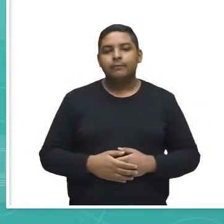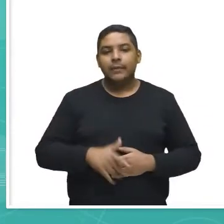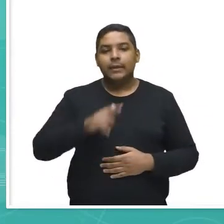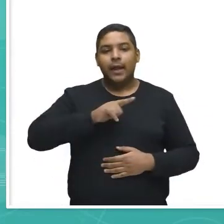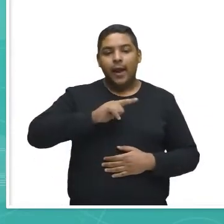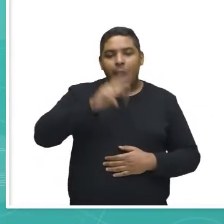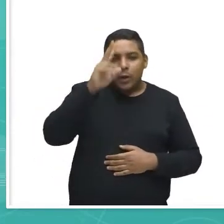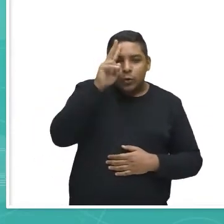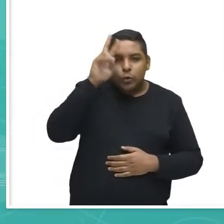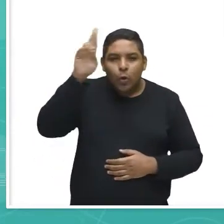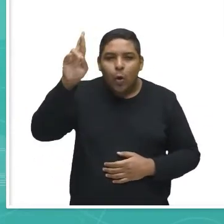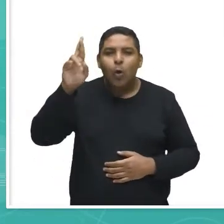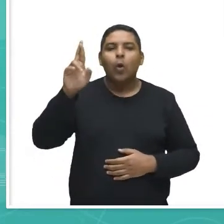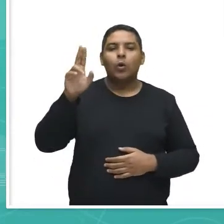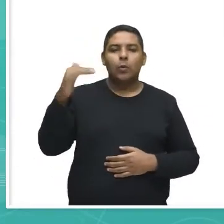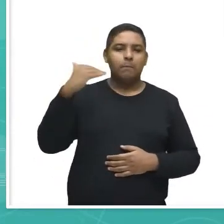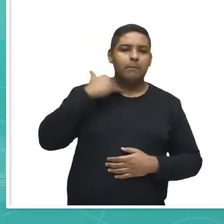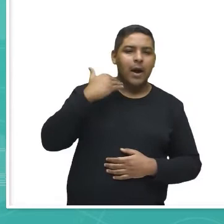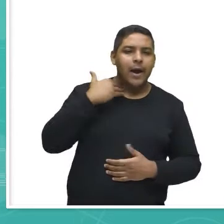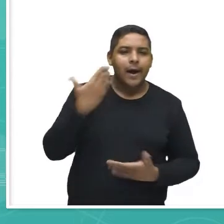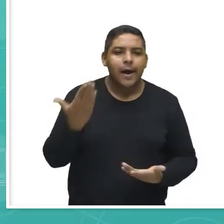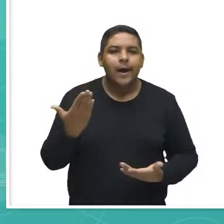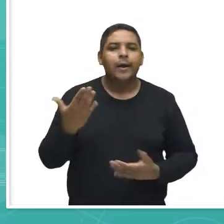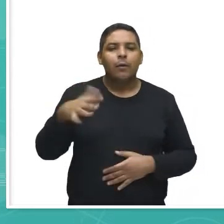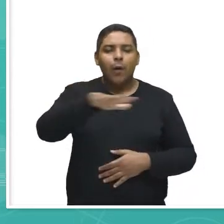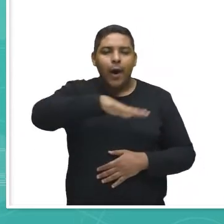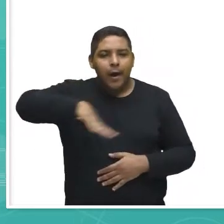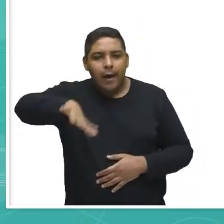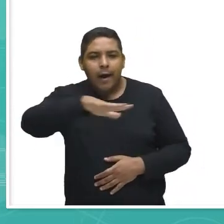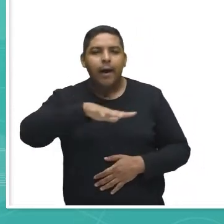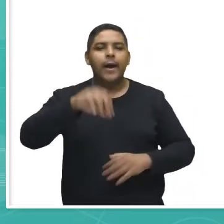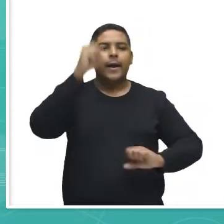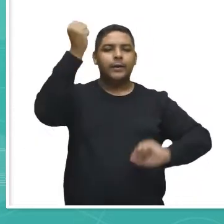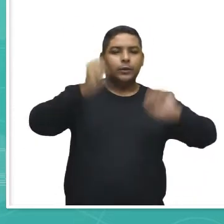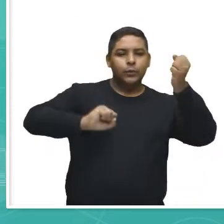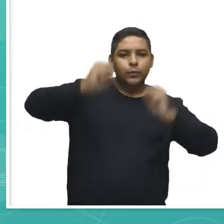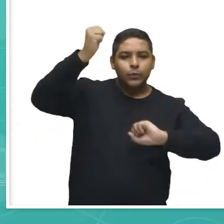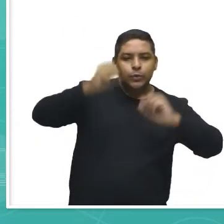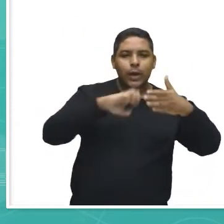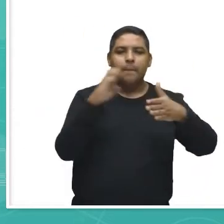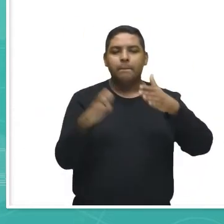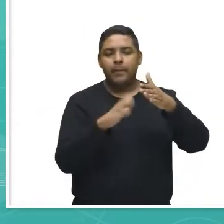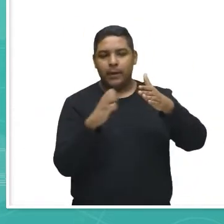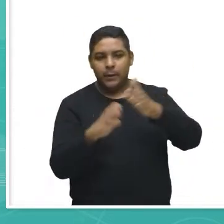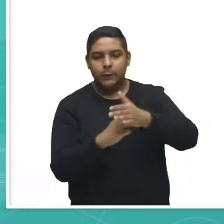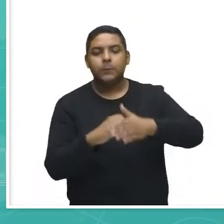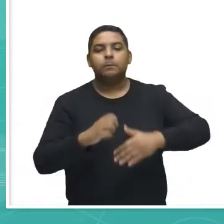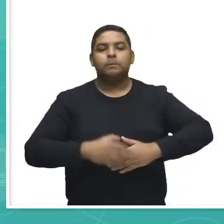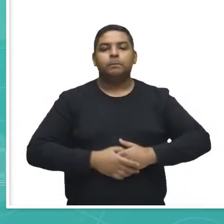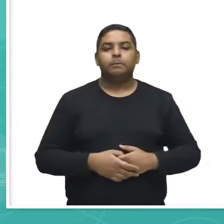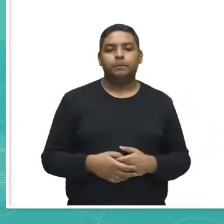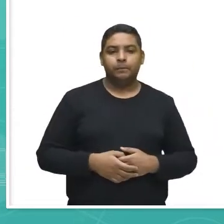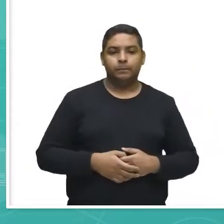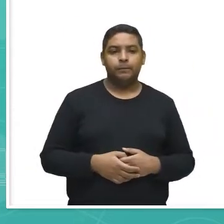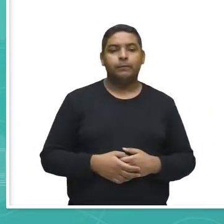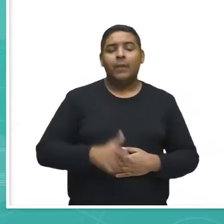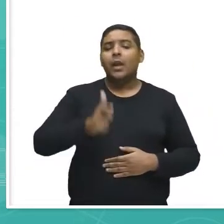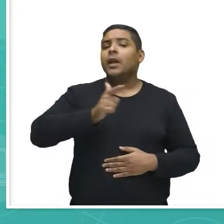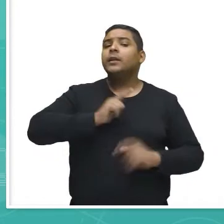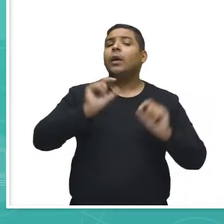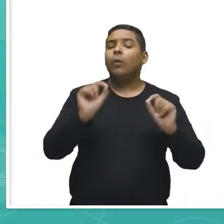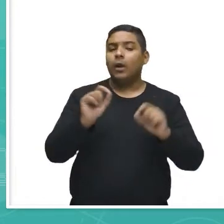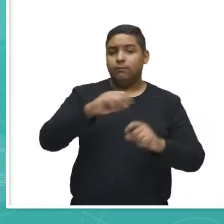donos, áreas, bancos, empresas, indústrias que vai ter um dono. Tá? Agora, existem